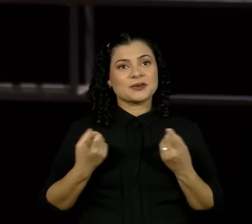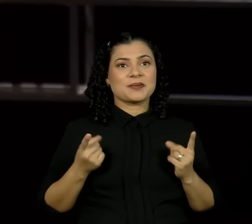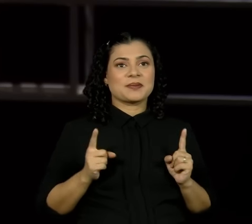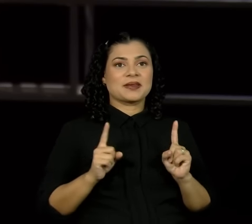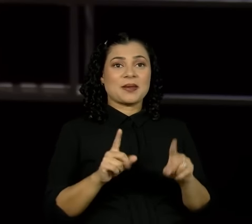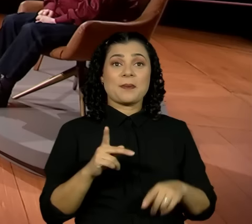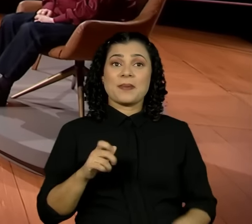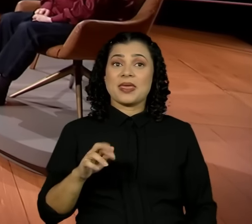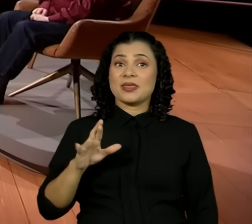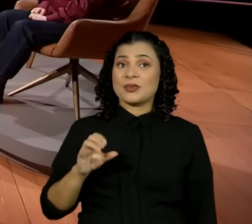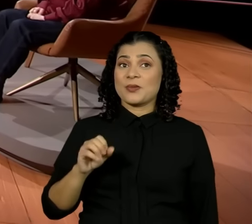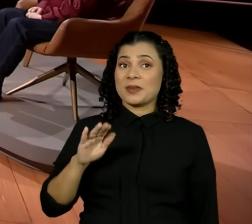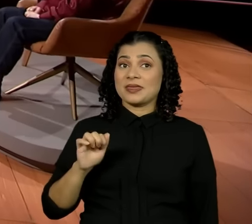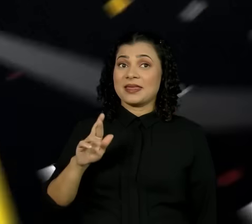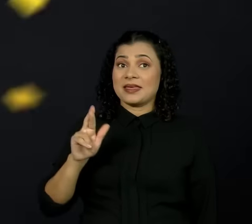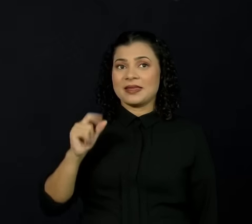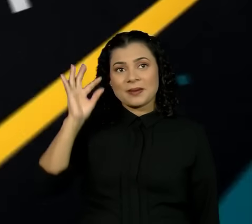Pedro Bandeira.